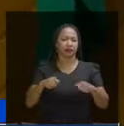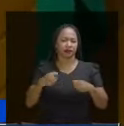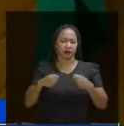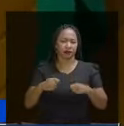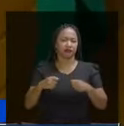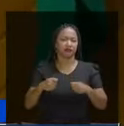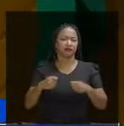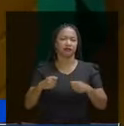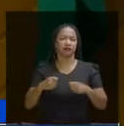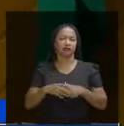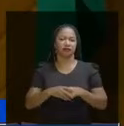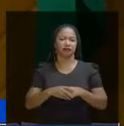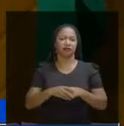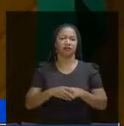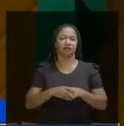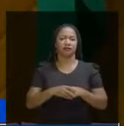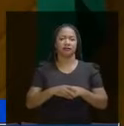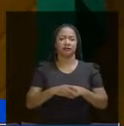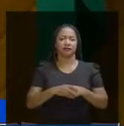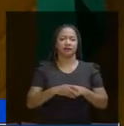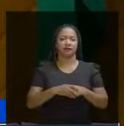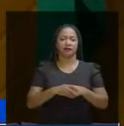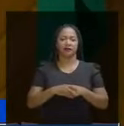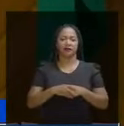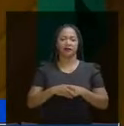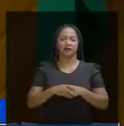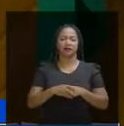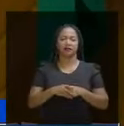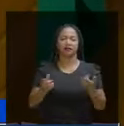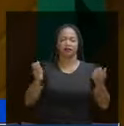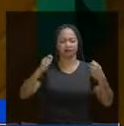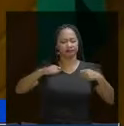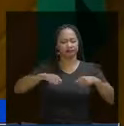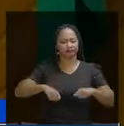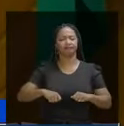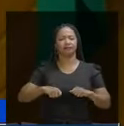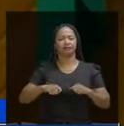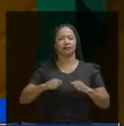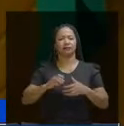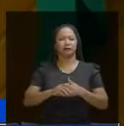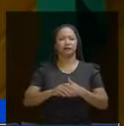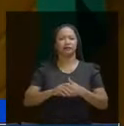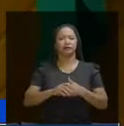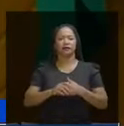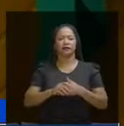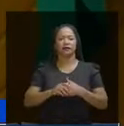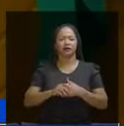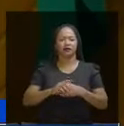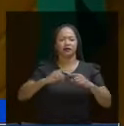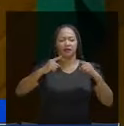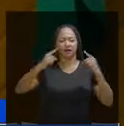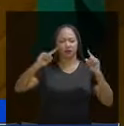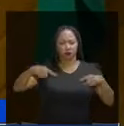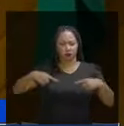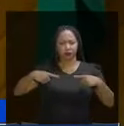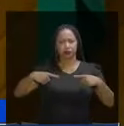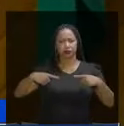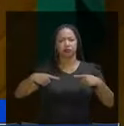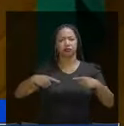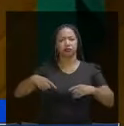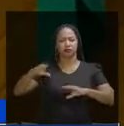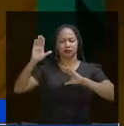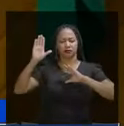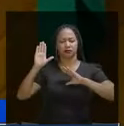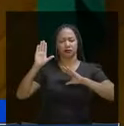processual reservado a casos graves capazes de efetivamente abalar a disputa isonômica entre os candidatos